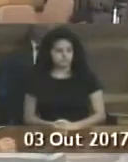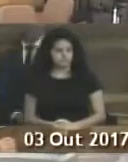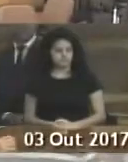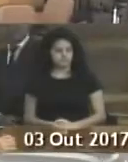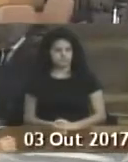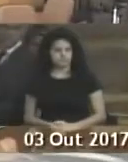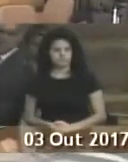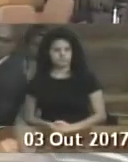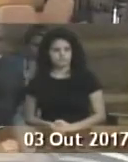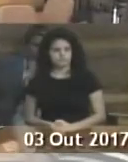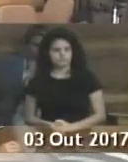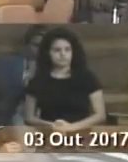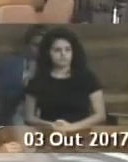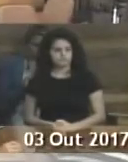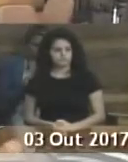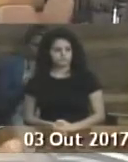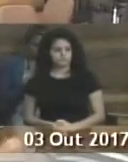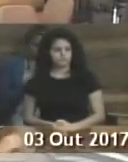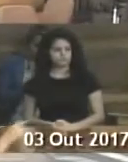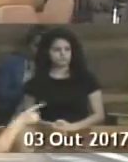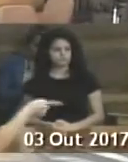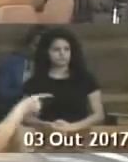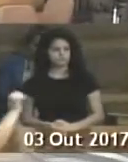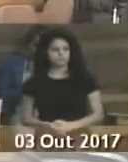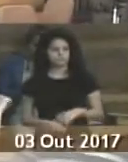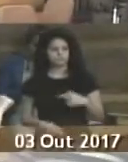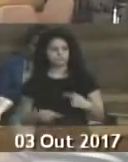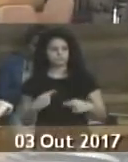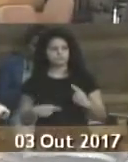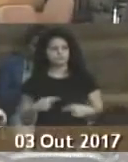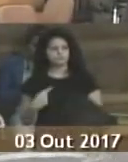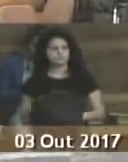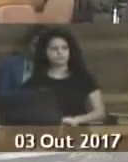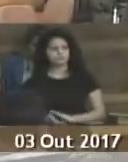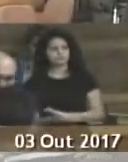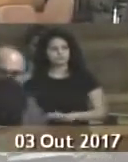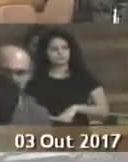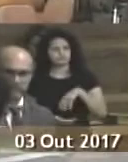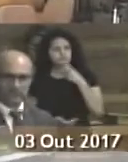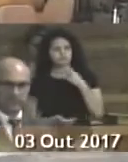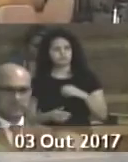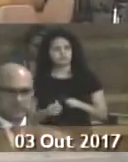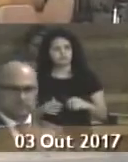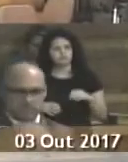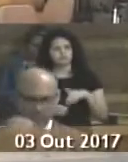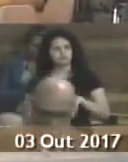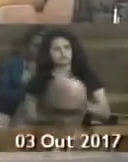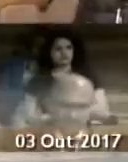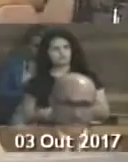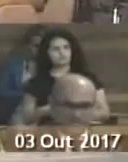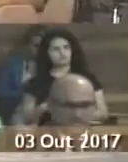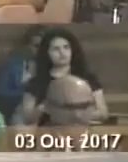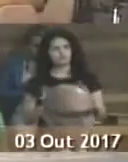bloco. Em discussão, não havendo oradores, votação aberta.